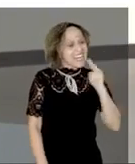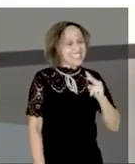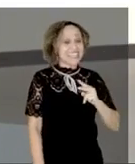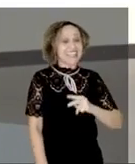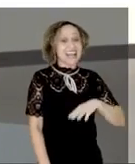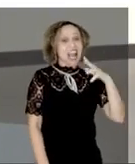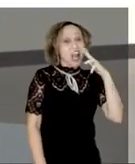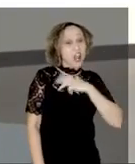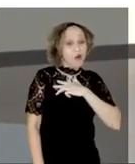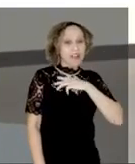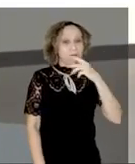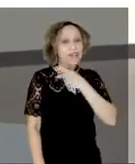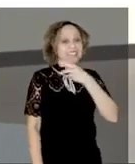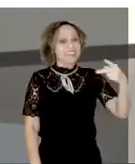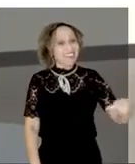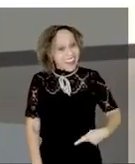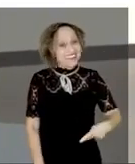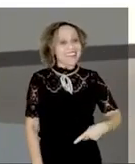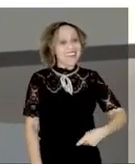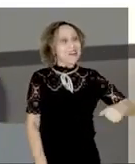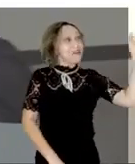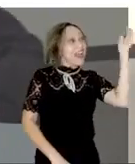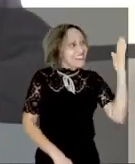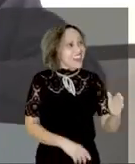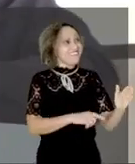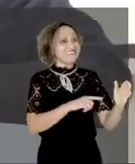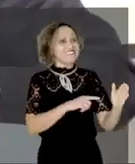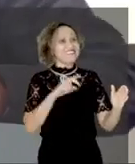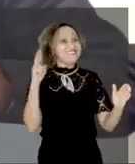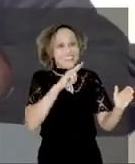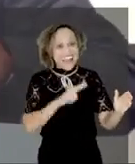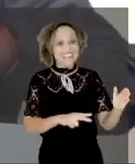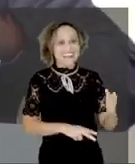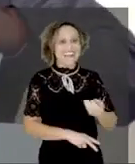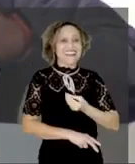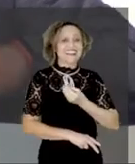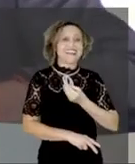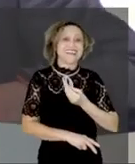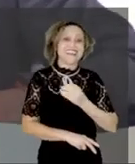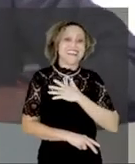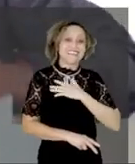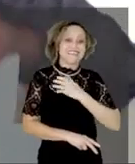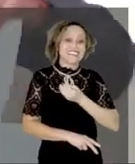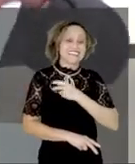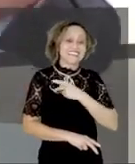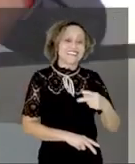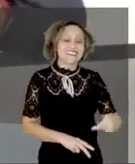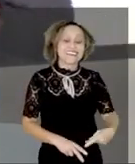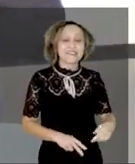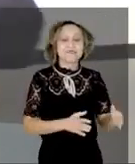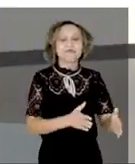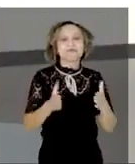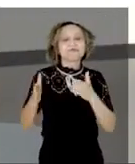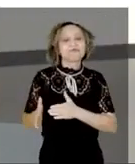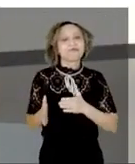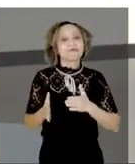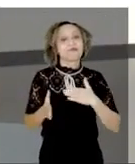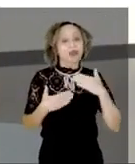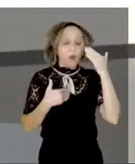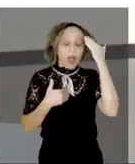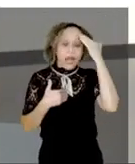companheiro nosso aqui. Agradecer o companheiro Paulo Cares, o Paulão, presidente da Confederação Nacional